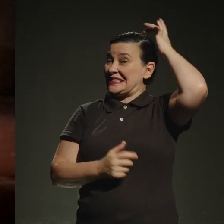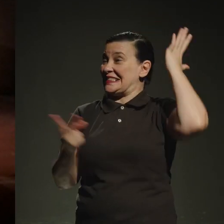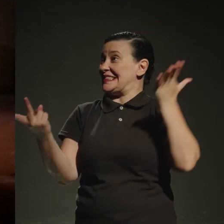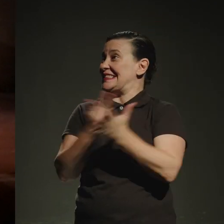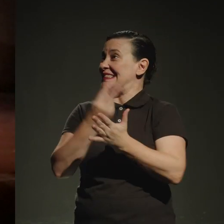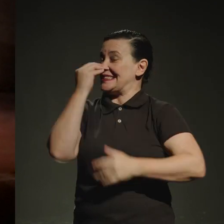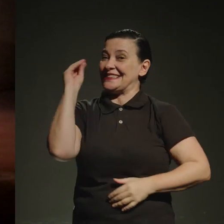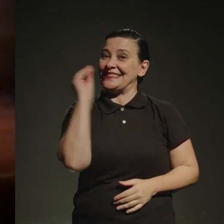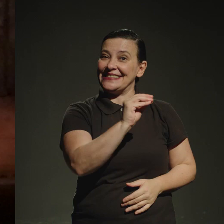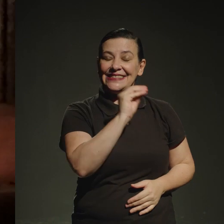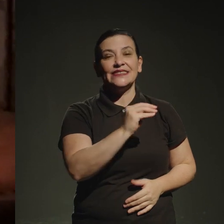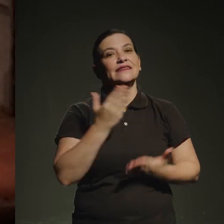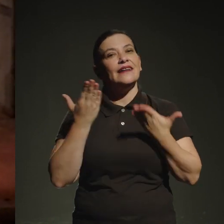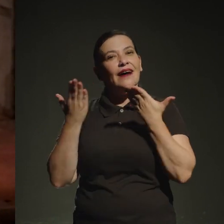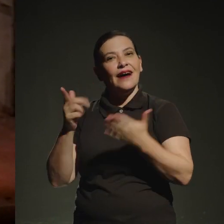senhor Migastuna!